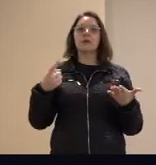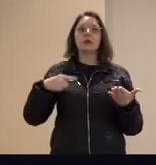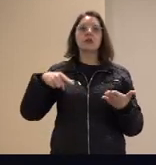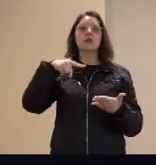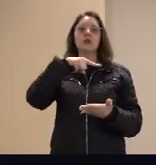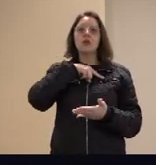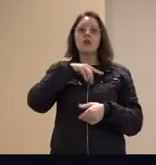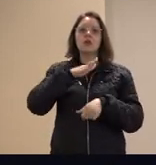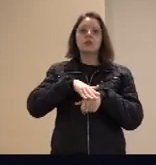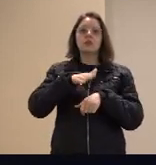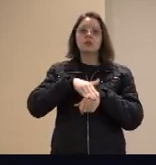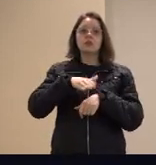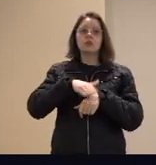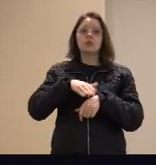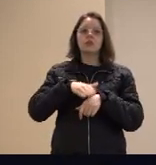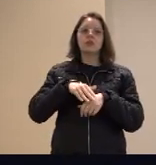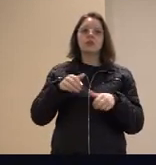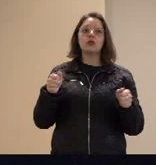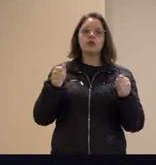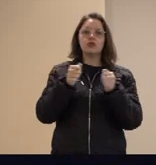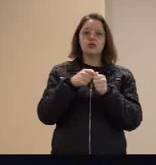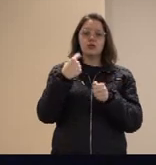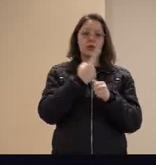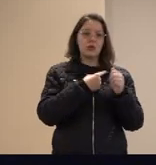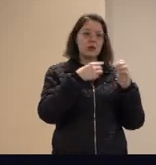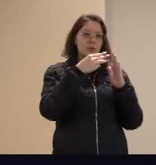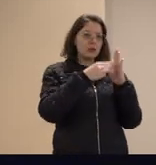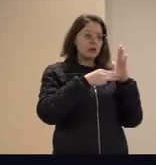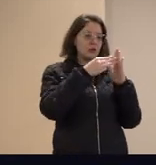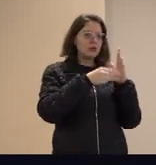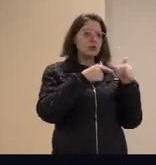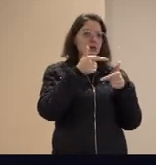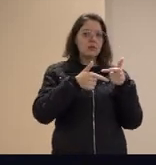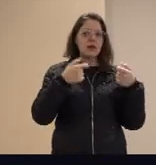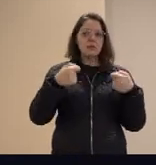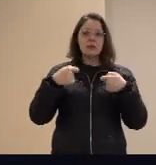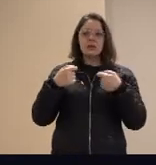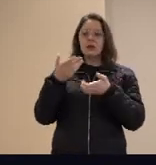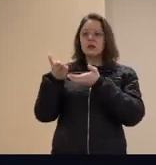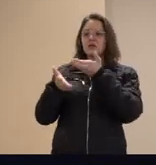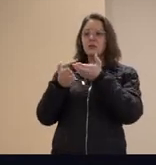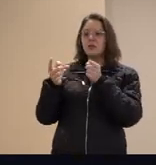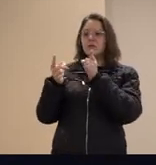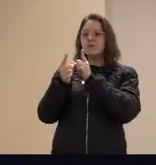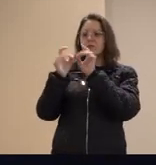nós, com as nossas metodologias, adequar o atendimento para